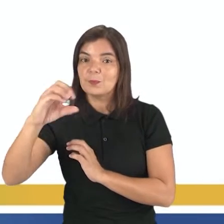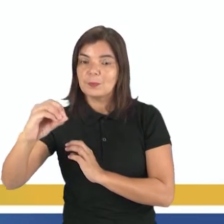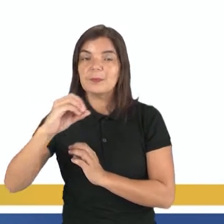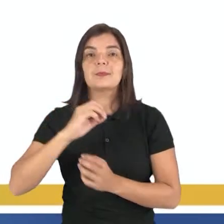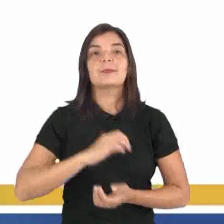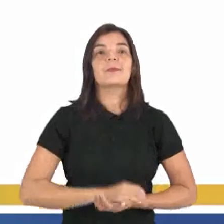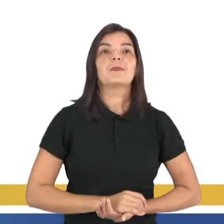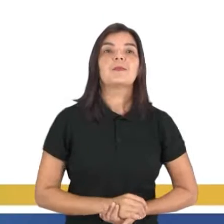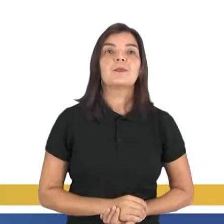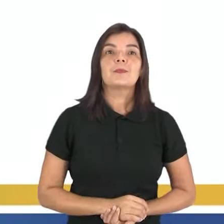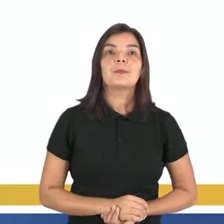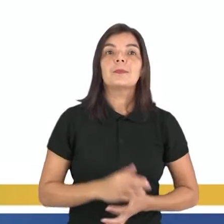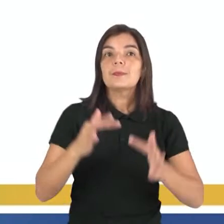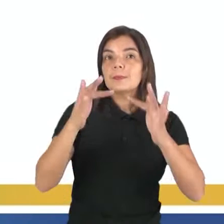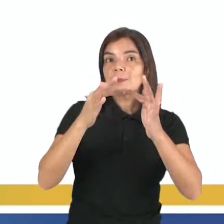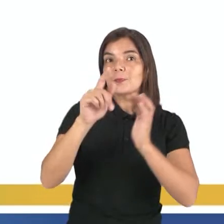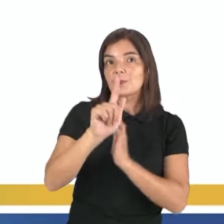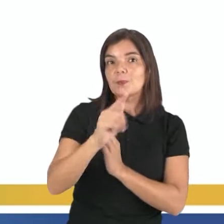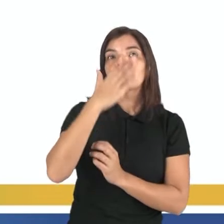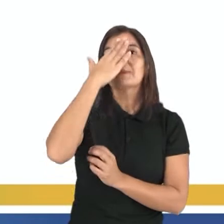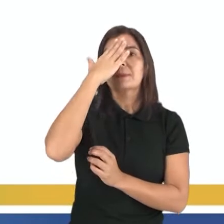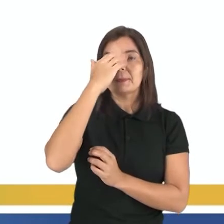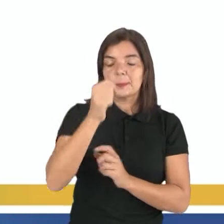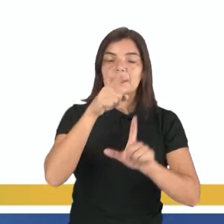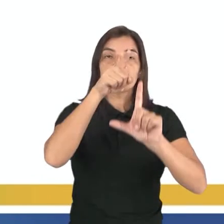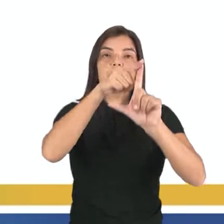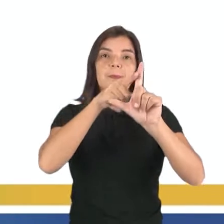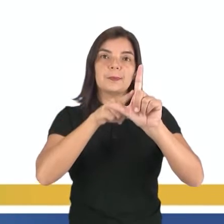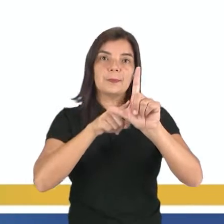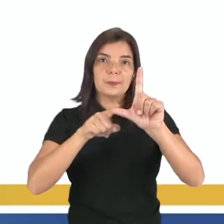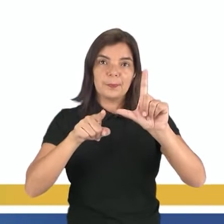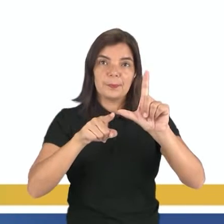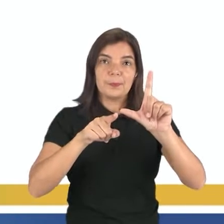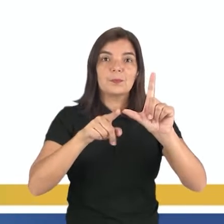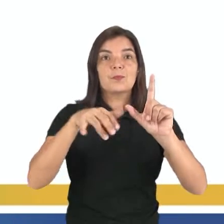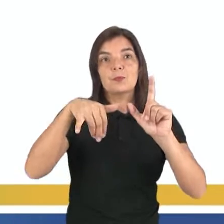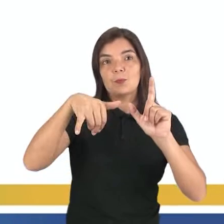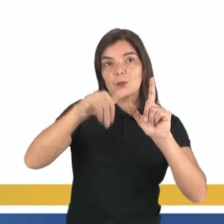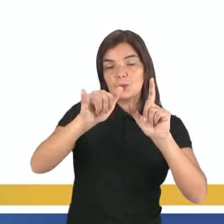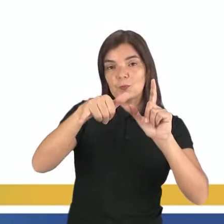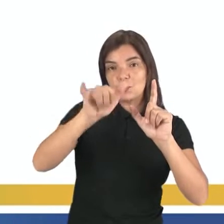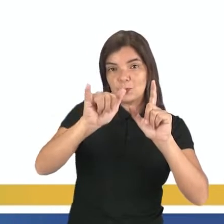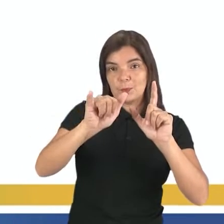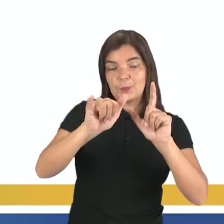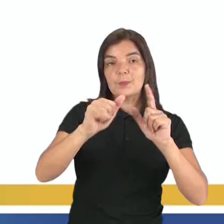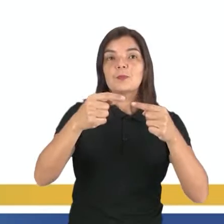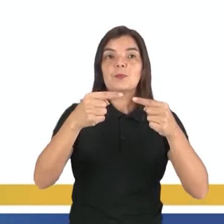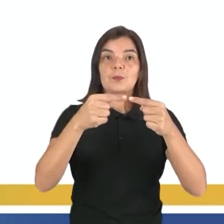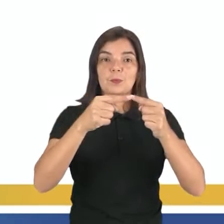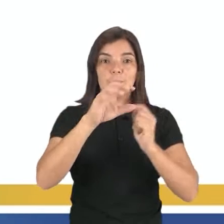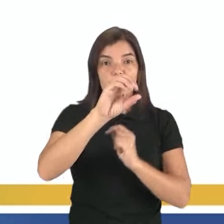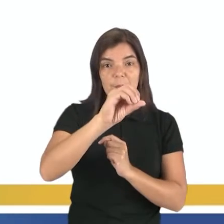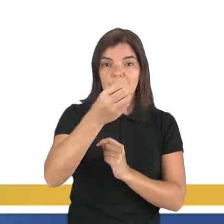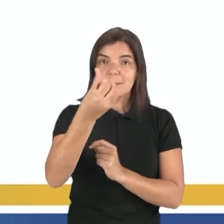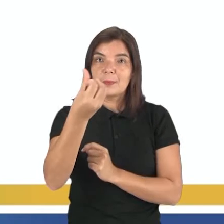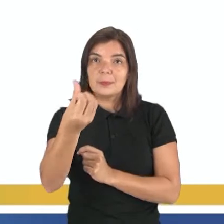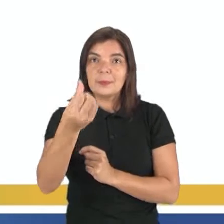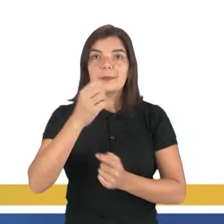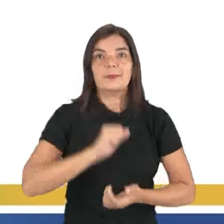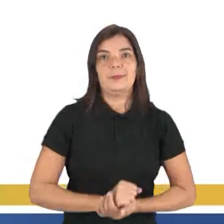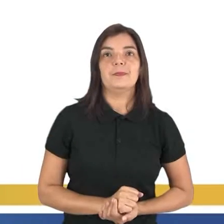0. Para a função g, sabemos que o seu gráfico intercepta o eixo y em